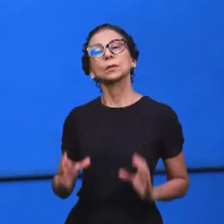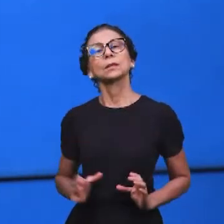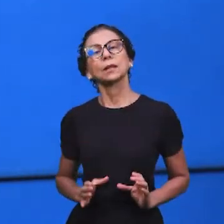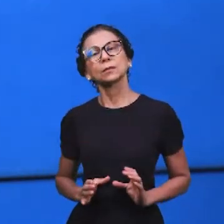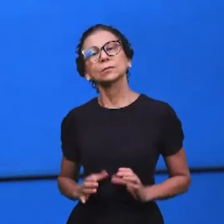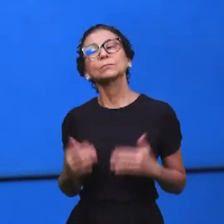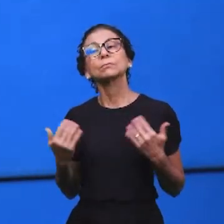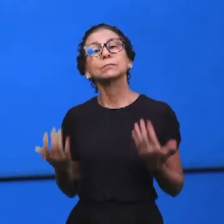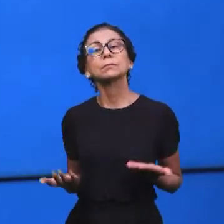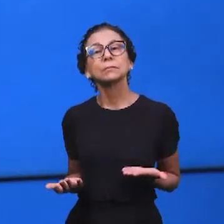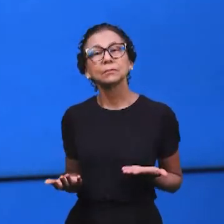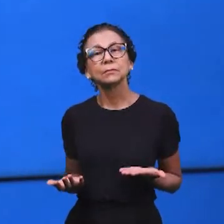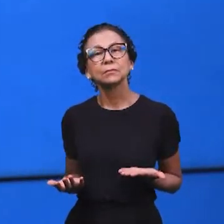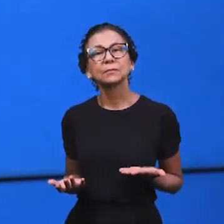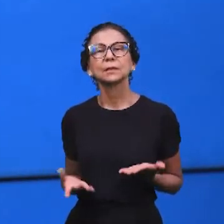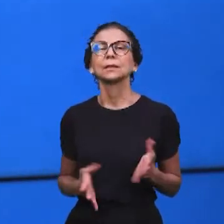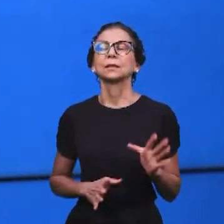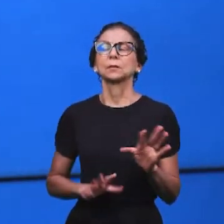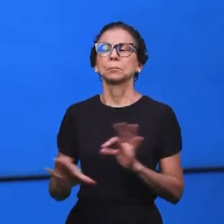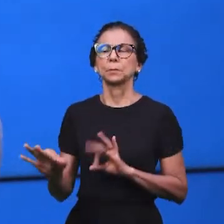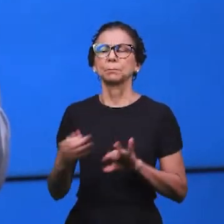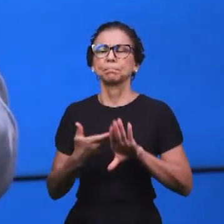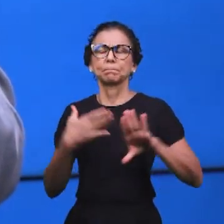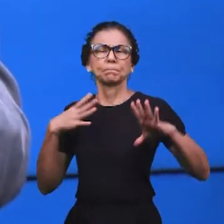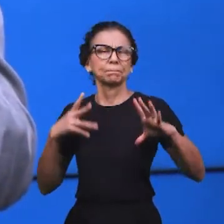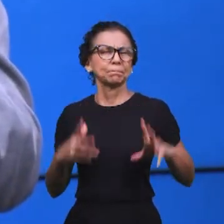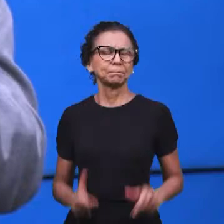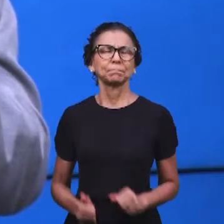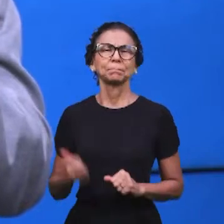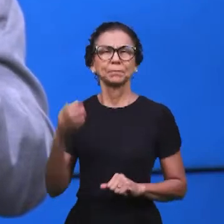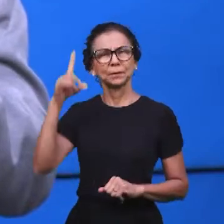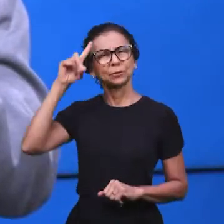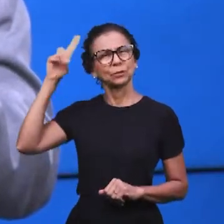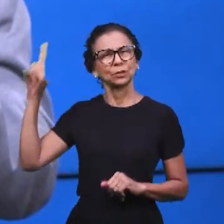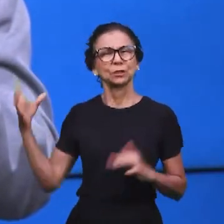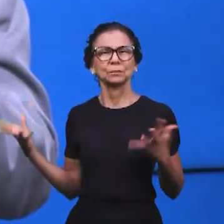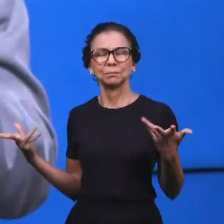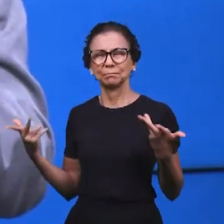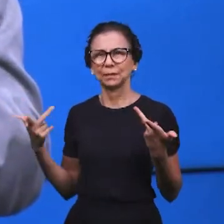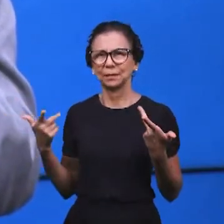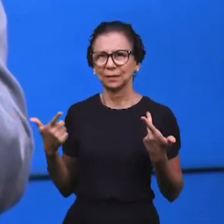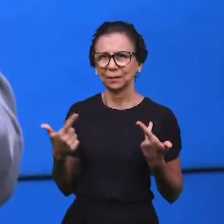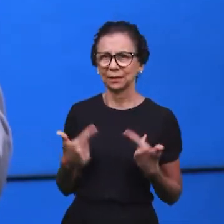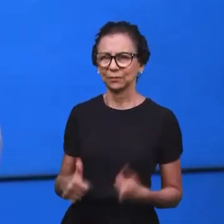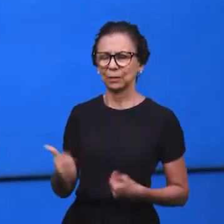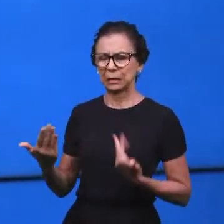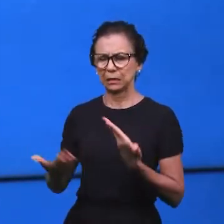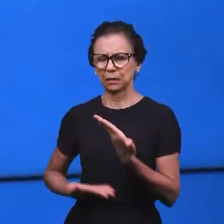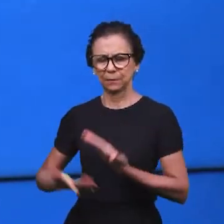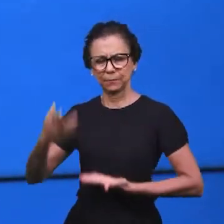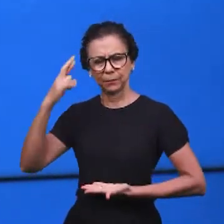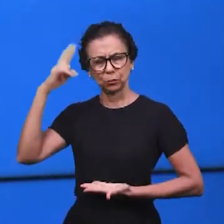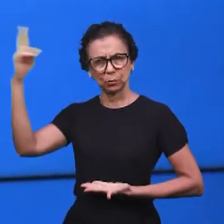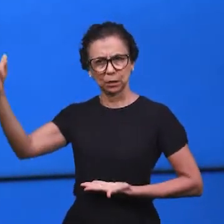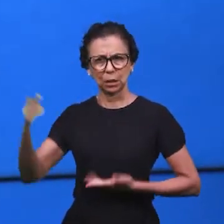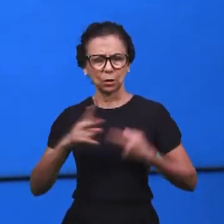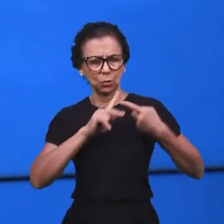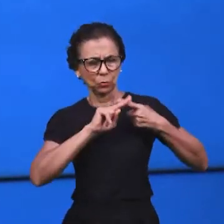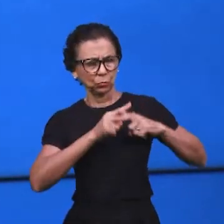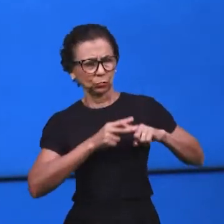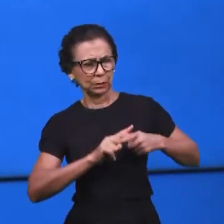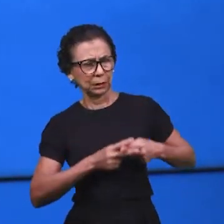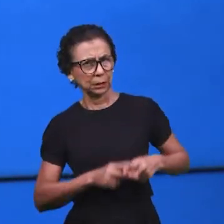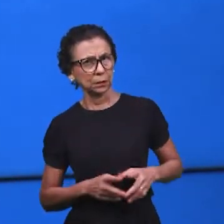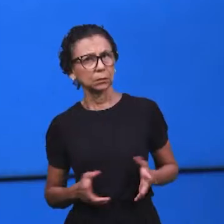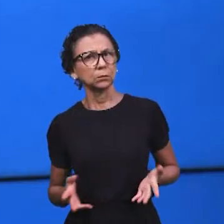estar agora? Como ela deve estar? Ela deve estar preparada para aquele dia glorioso, né? Estando na presença de Deus, acertando a vida